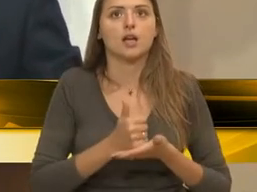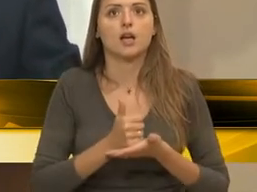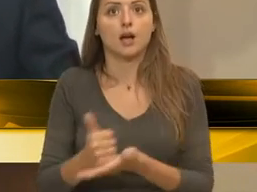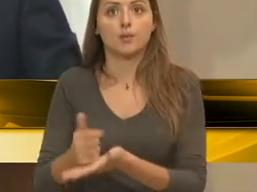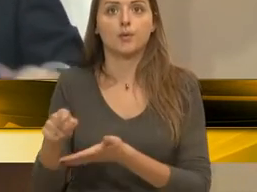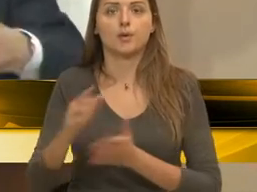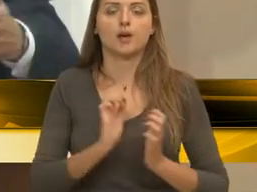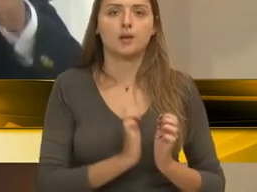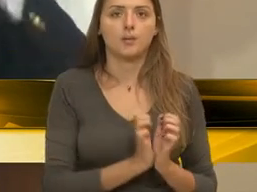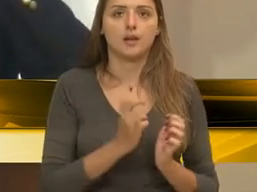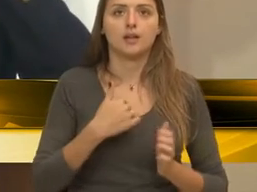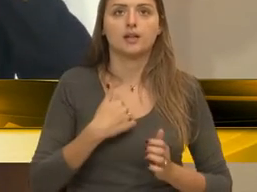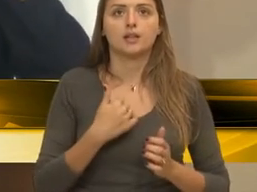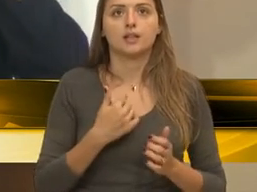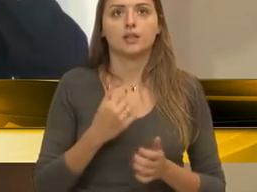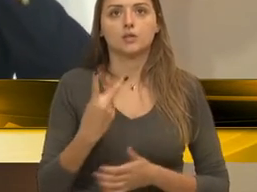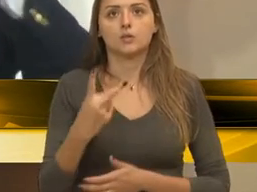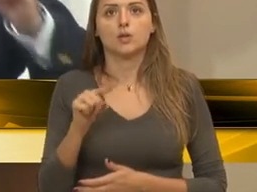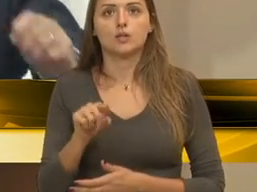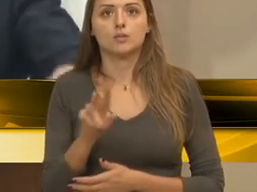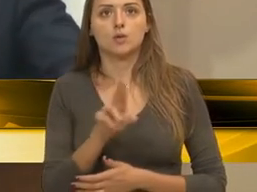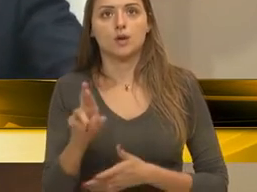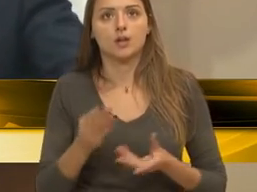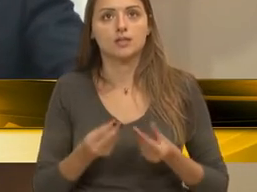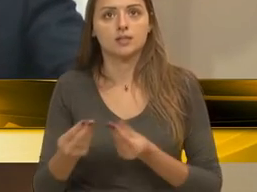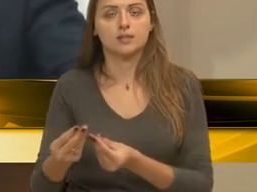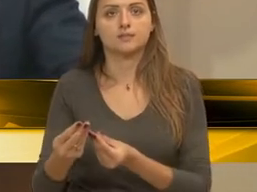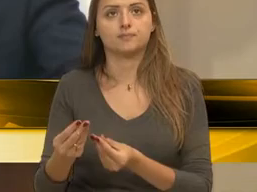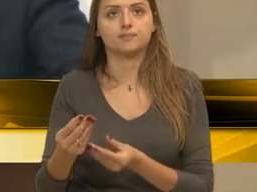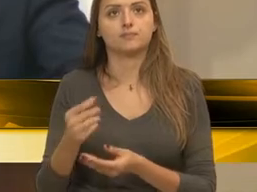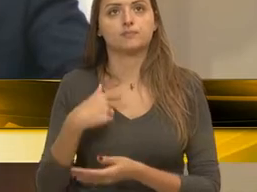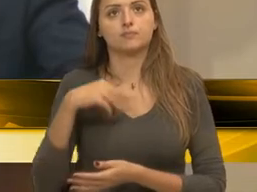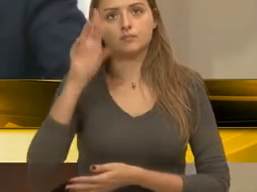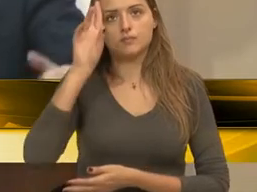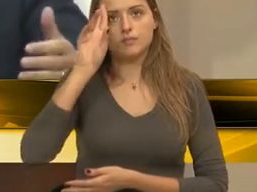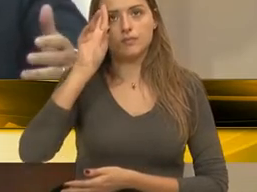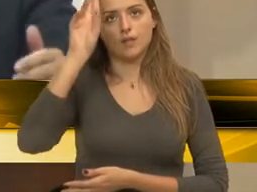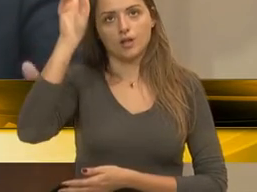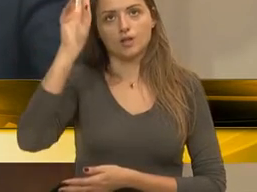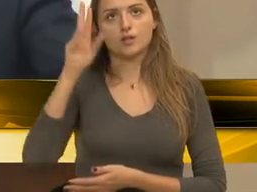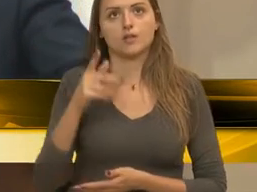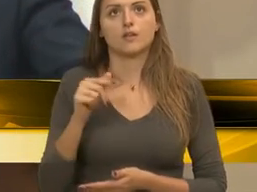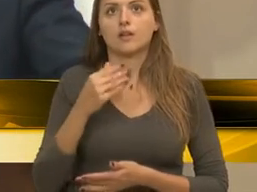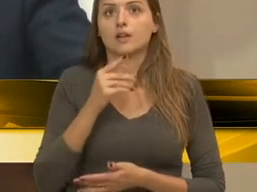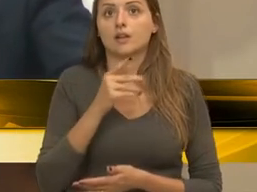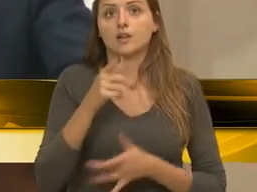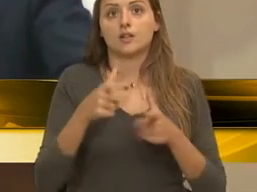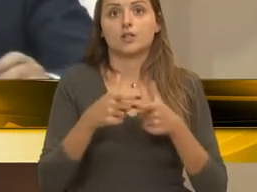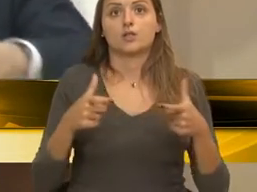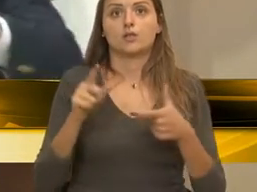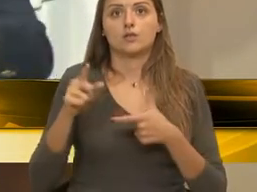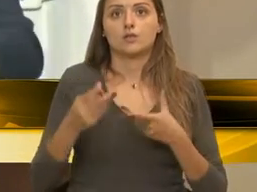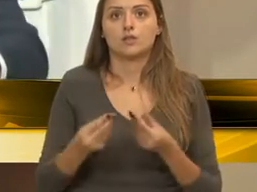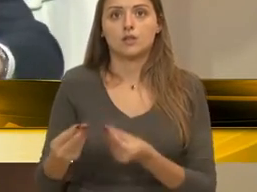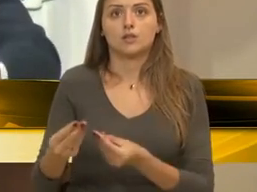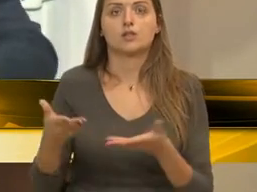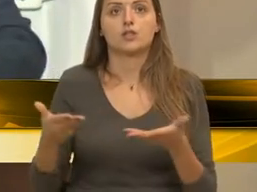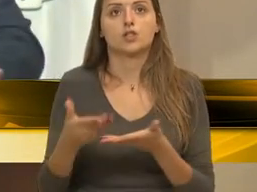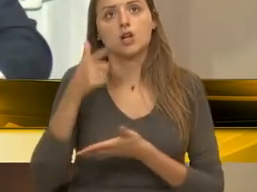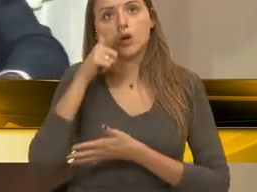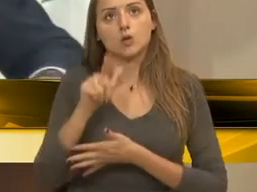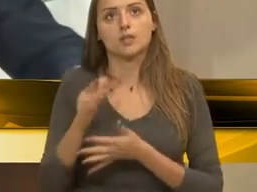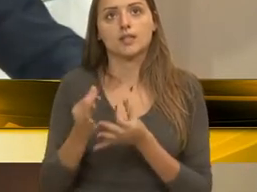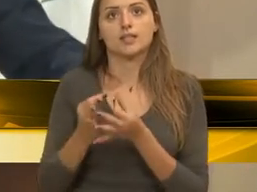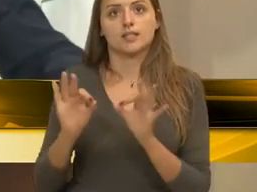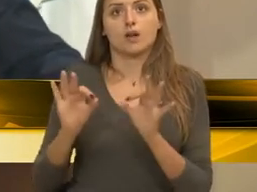levar esses R$2.000, a diretora colocou: ainda bem que você trouxe esse dinheiro, porque isso já nos salva